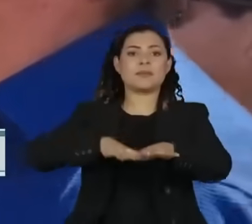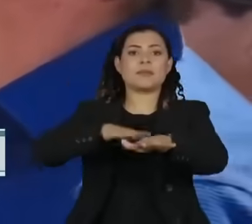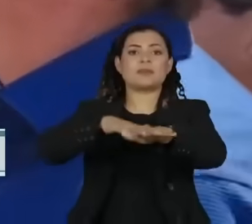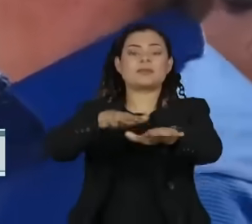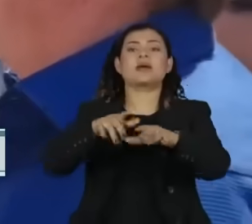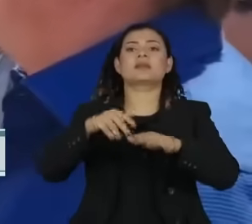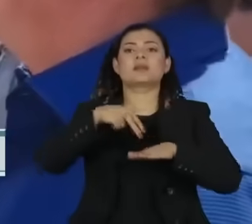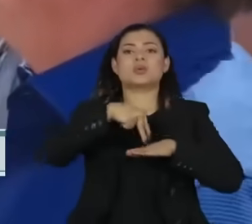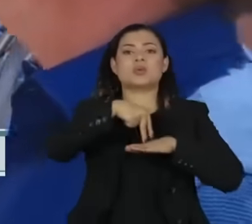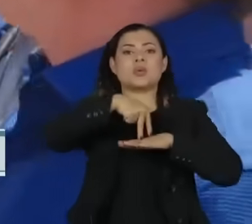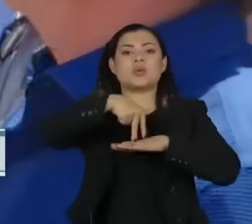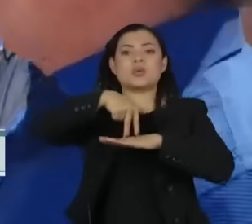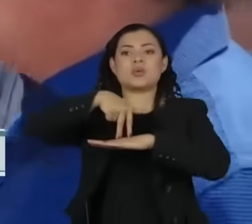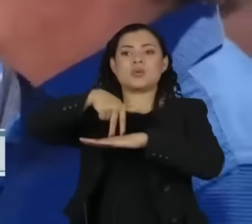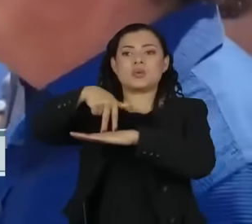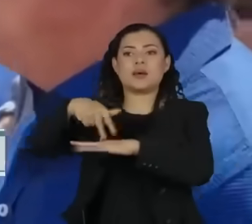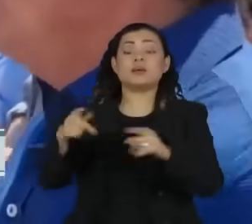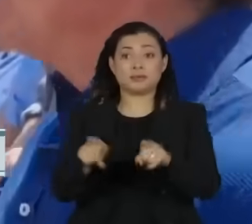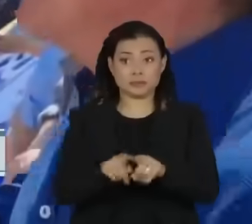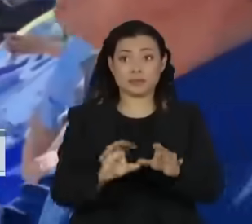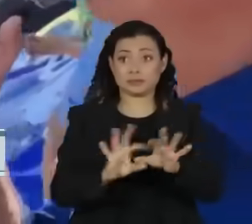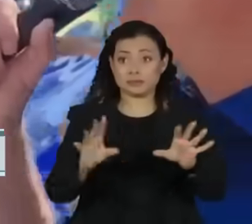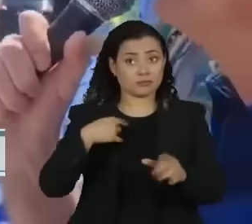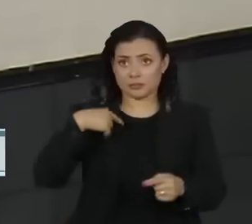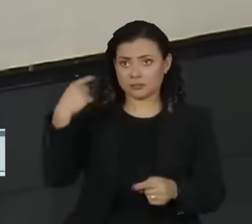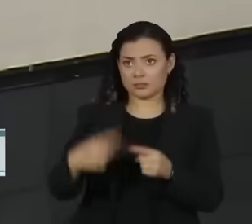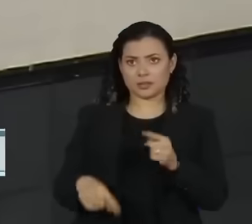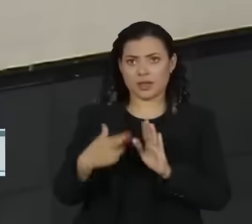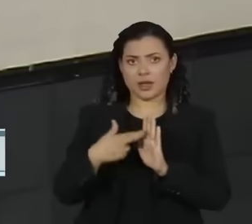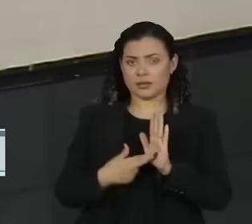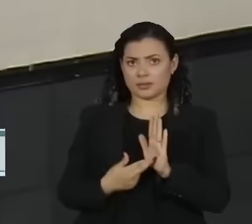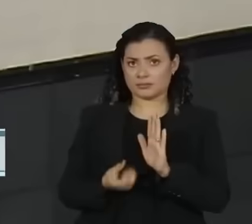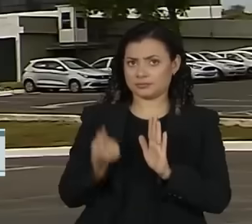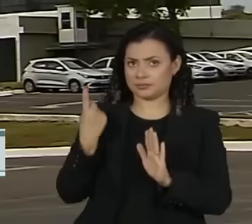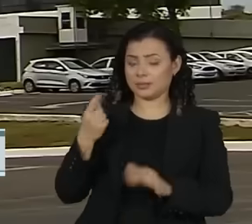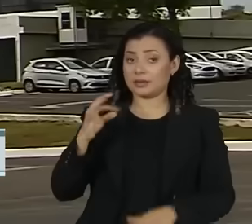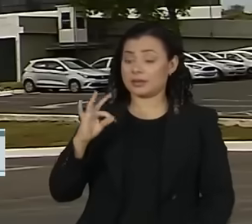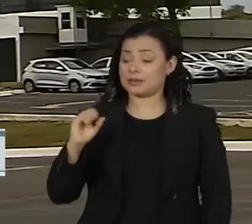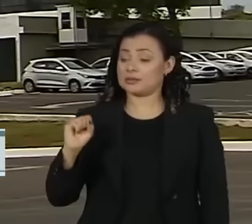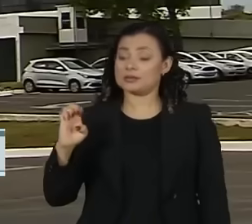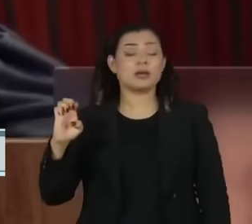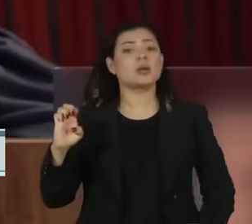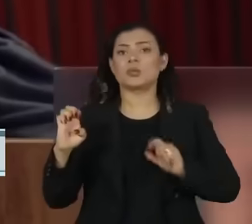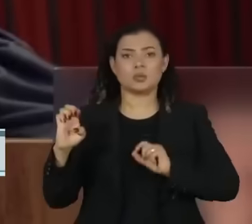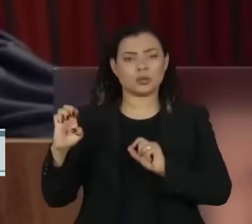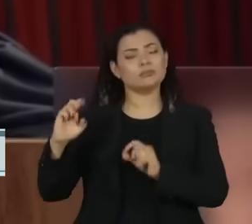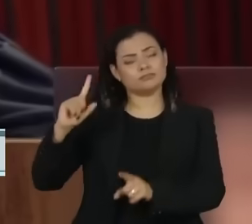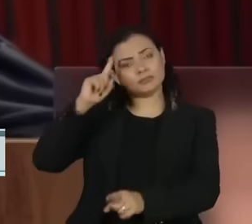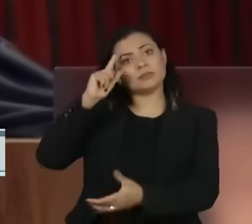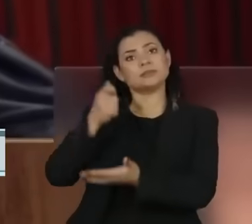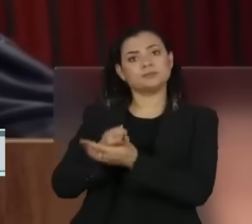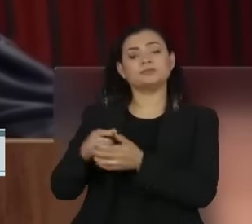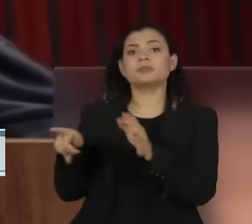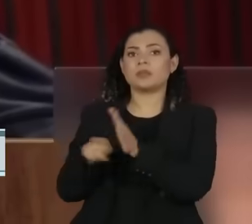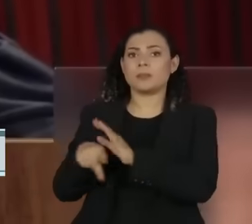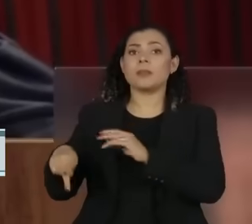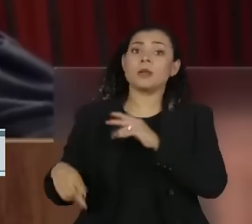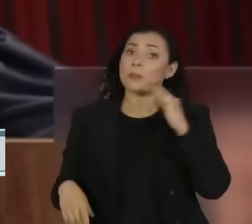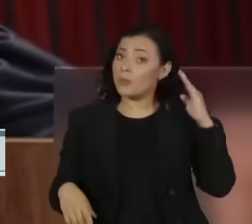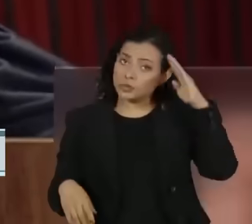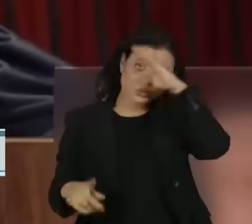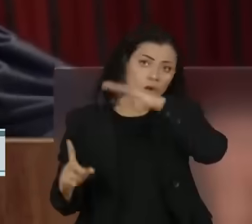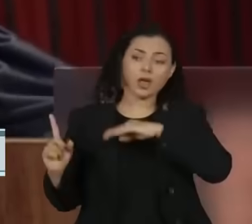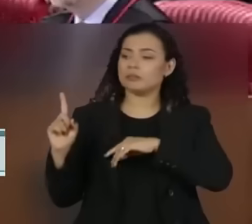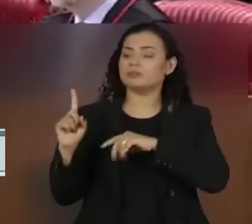um trio elétrico também foram consideradas irregulares. O TSE entende ainda que o ex-presidente também cometeu irregularidades ao